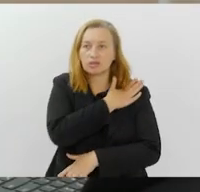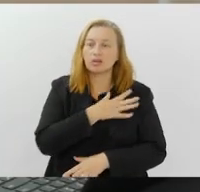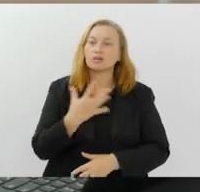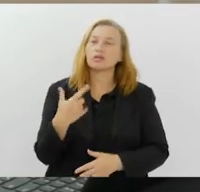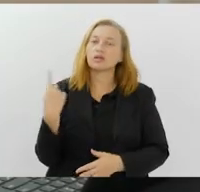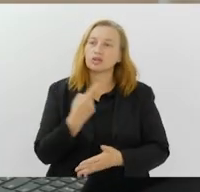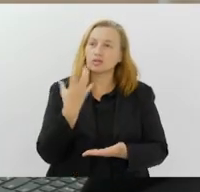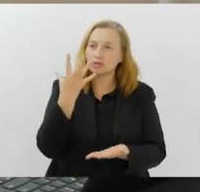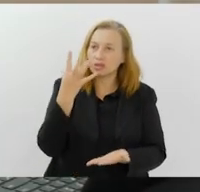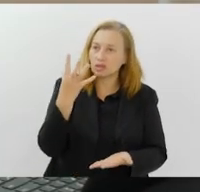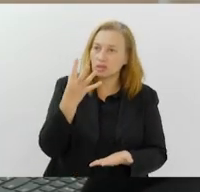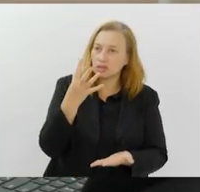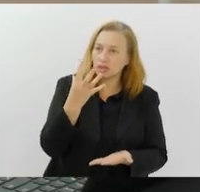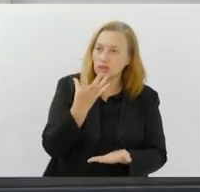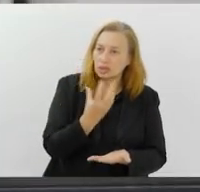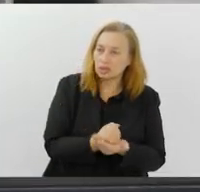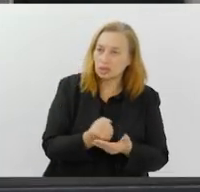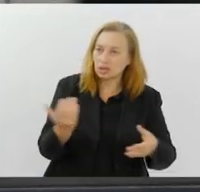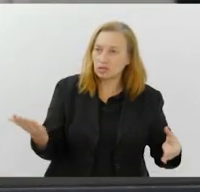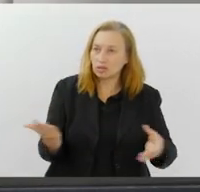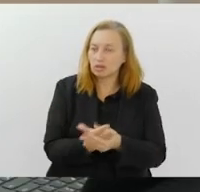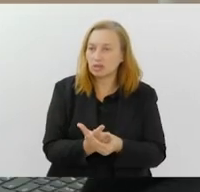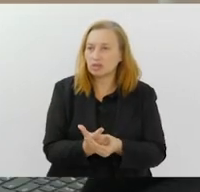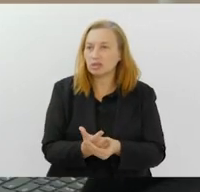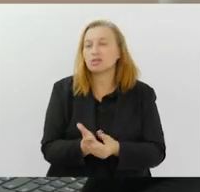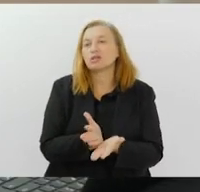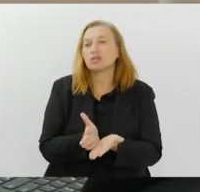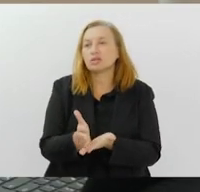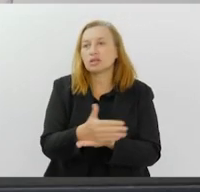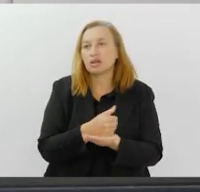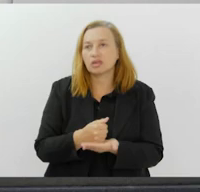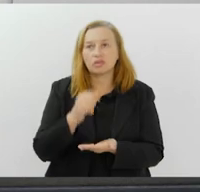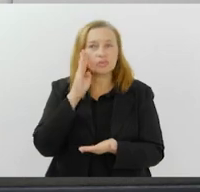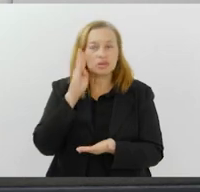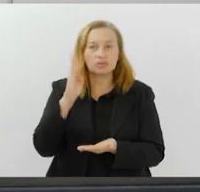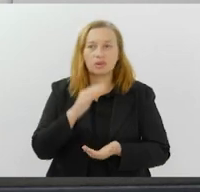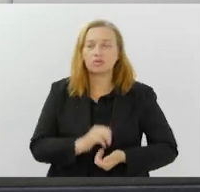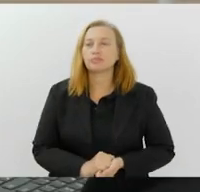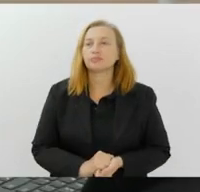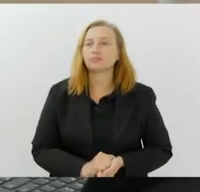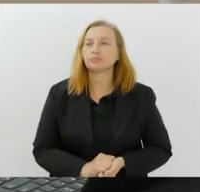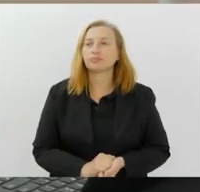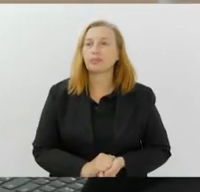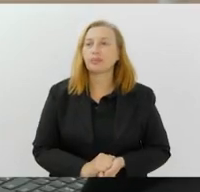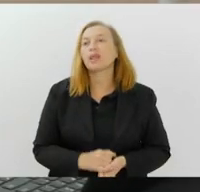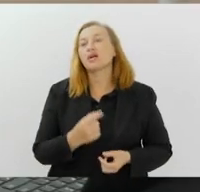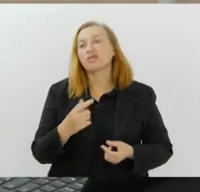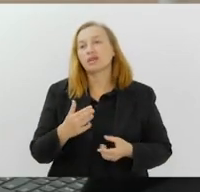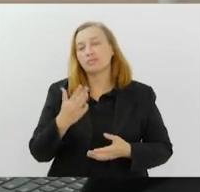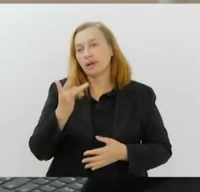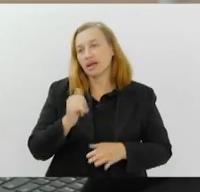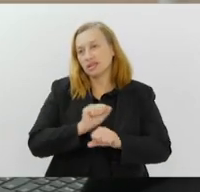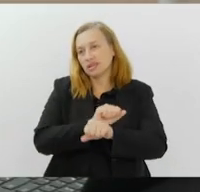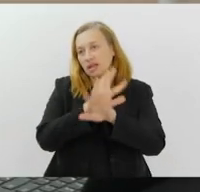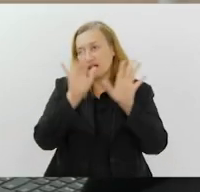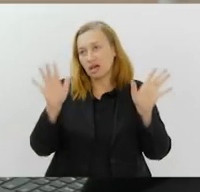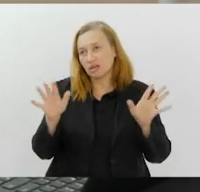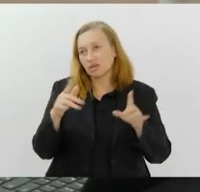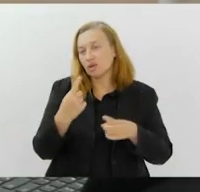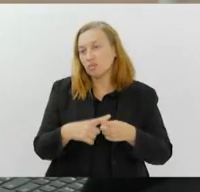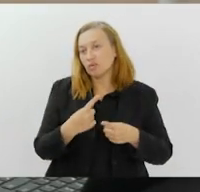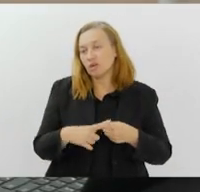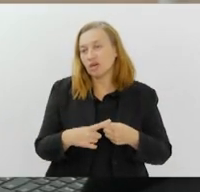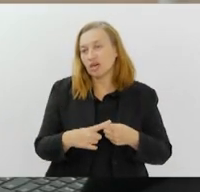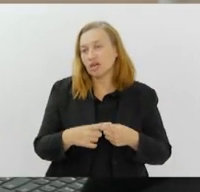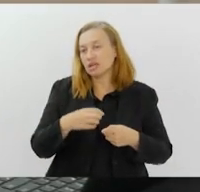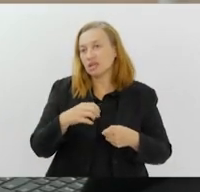relatórios Isso parece razoável is de dados pessoais rpd por quê Porque aí fica mais transparente senão a empresa